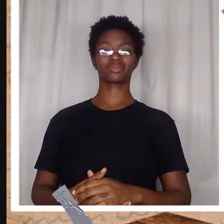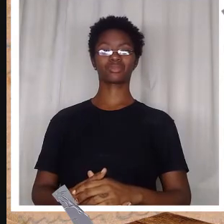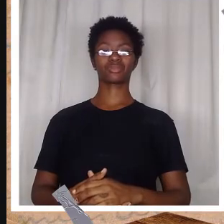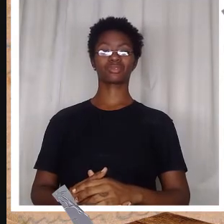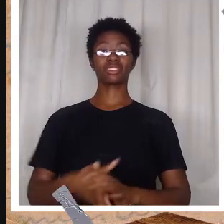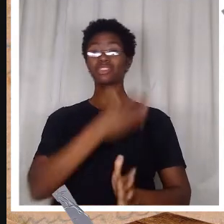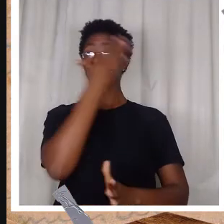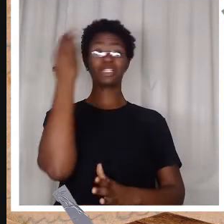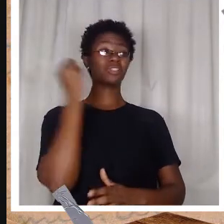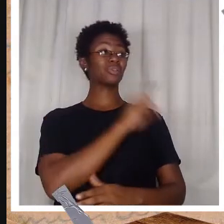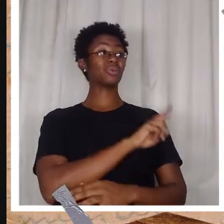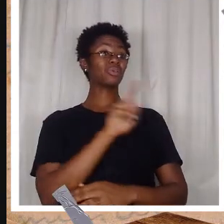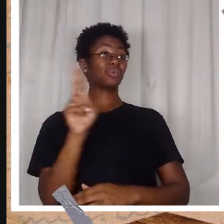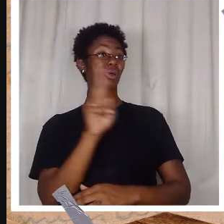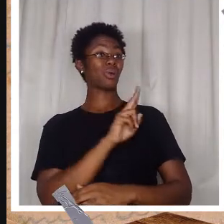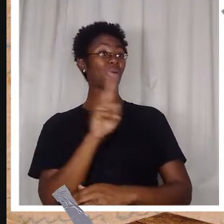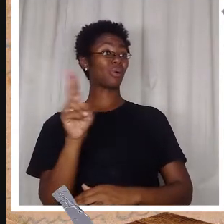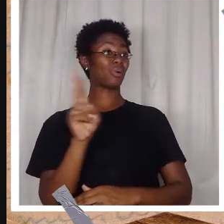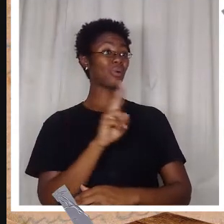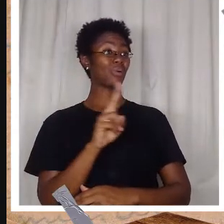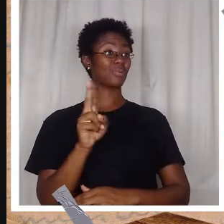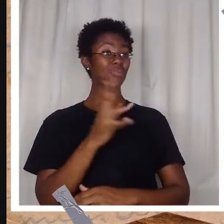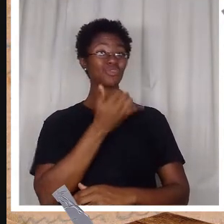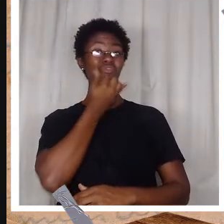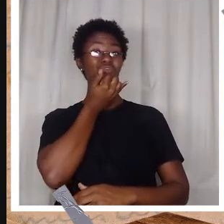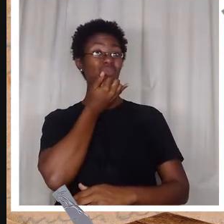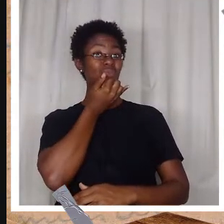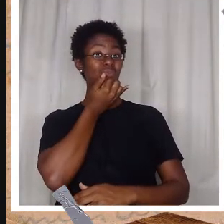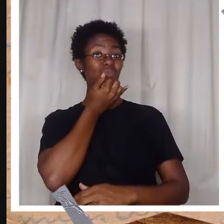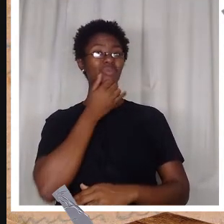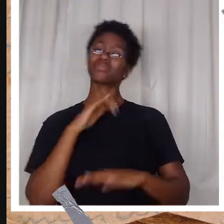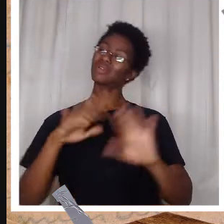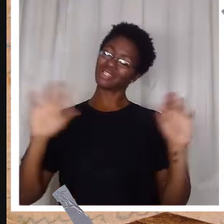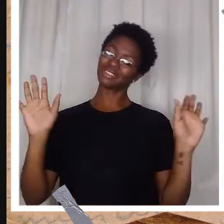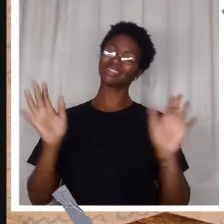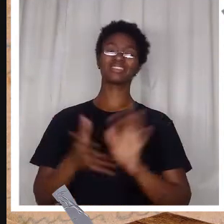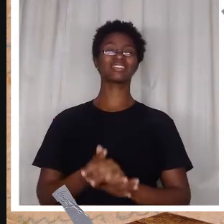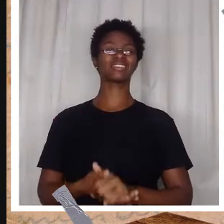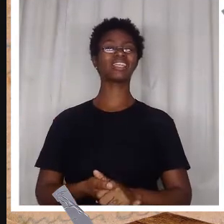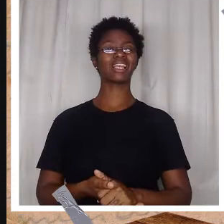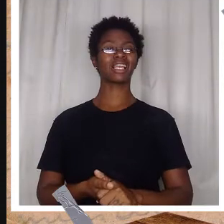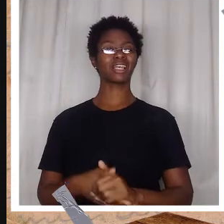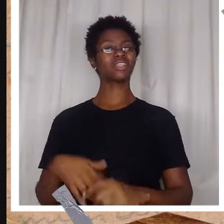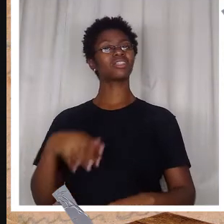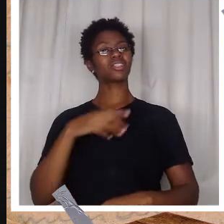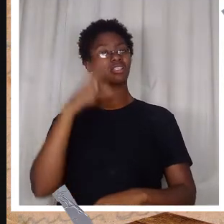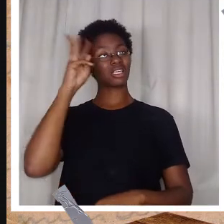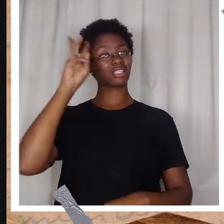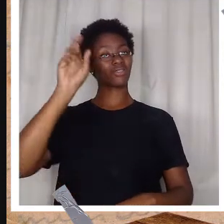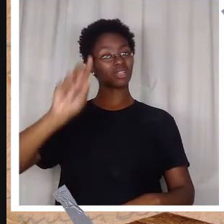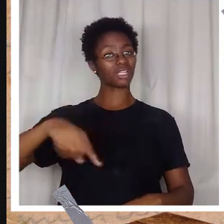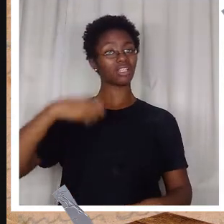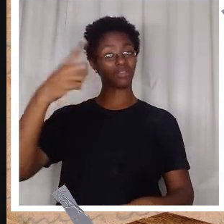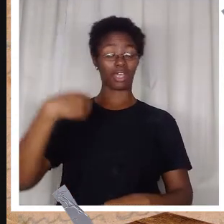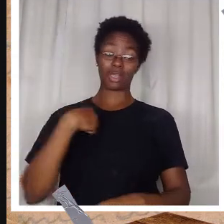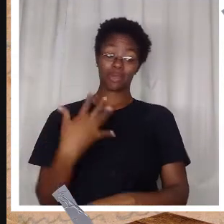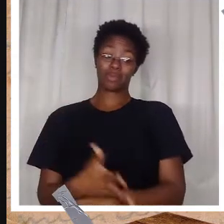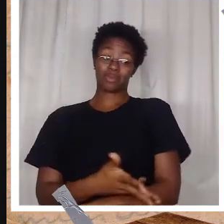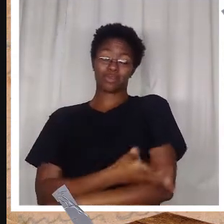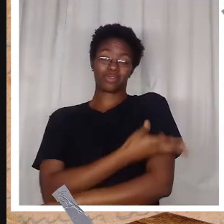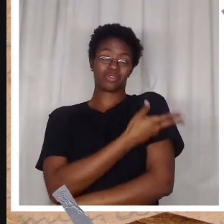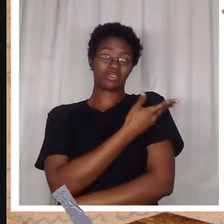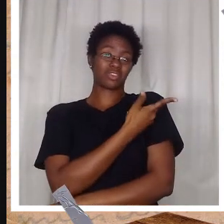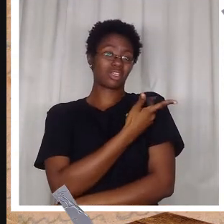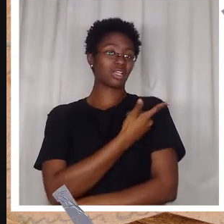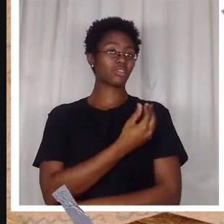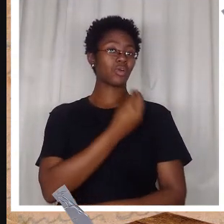Ai, gente, esqueci o nome do ciclo de debates agora. Mas é isso. Vamos nos ver na semana que vem. Eu fico muito emocionada quando a